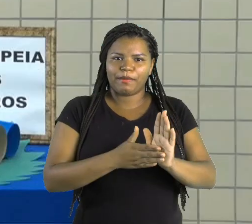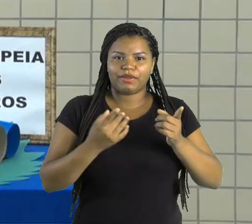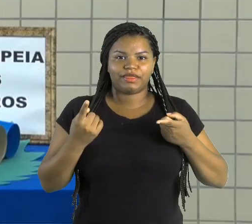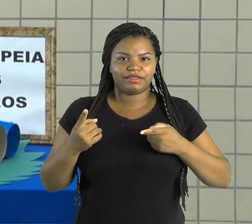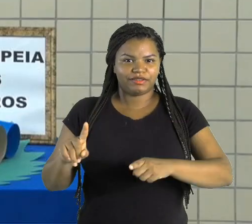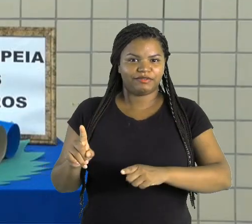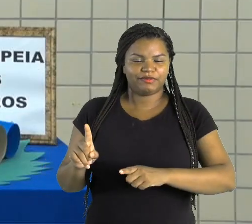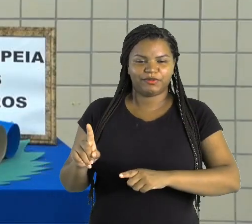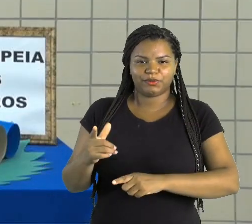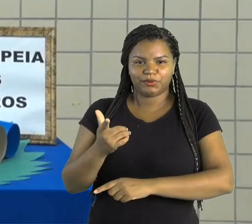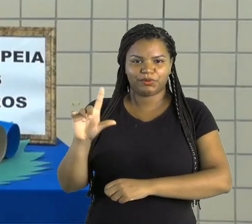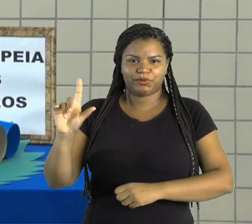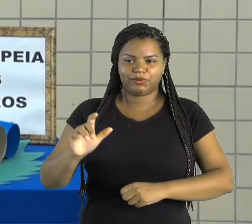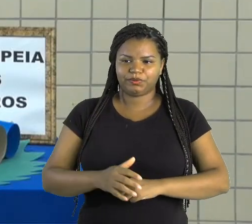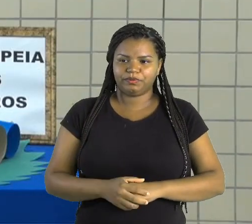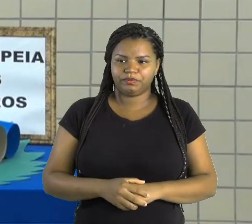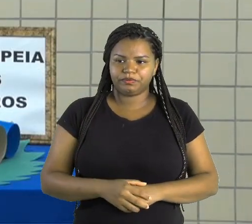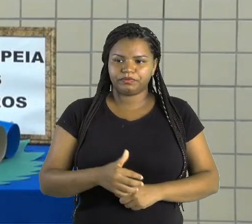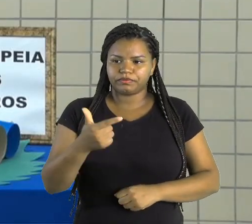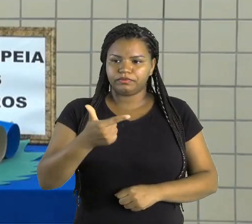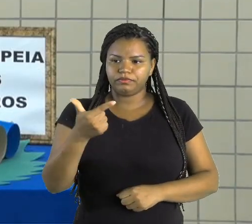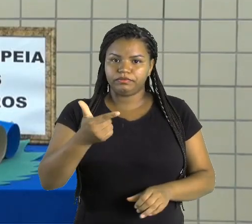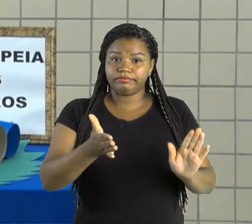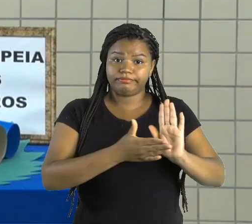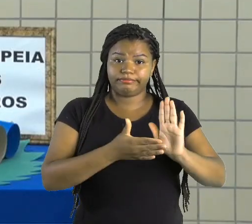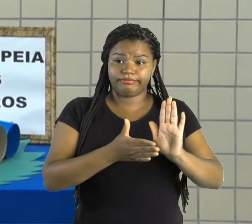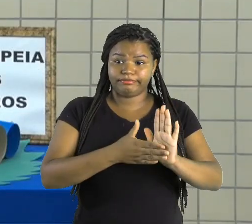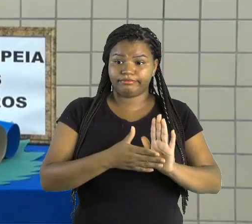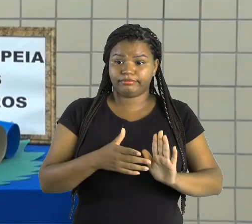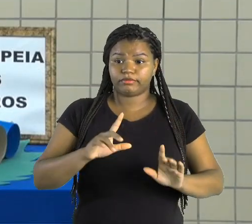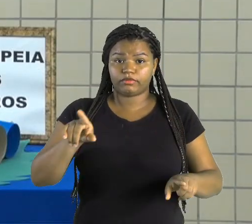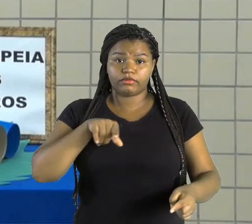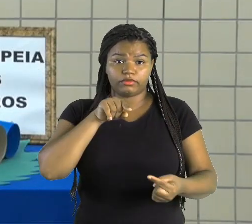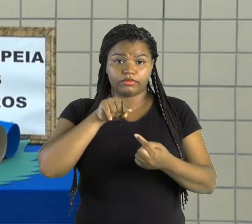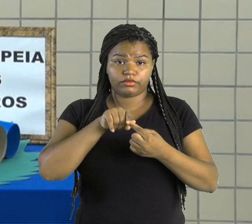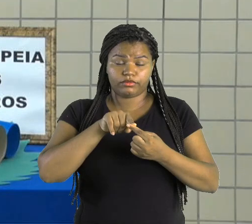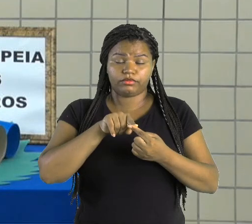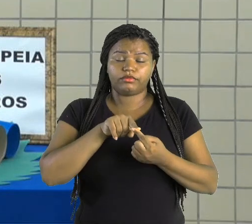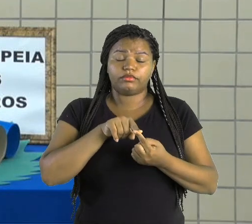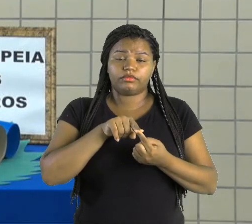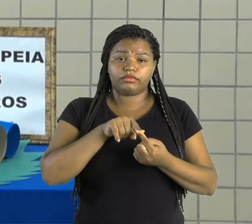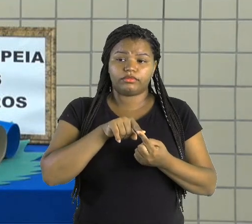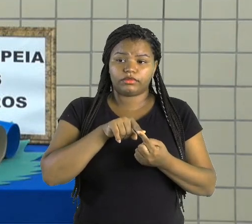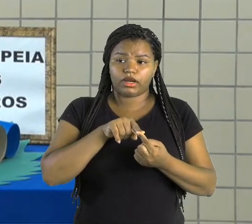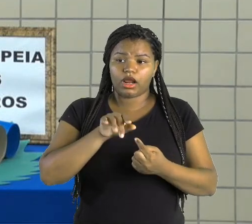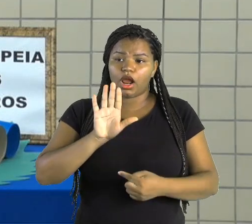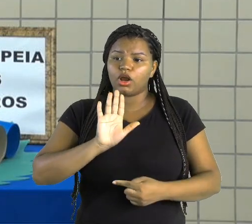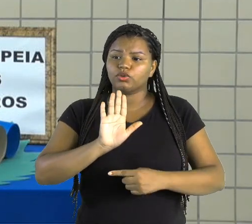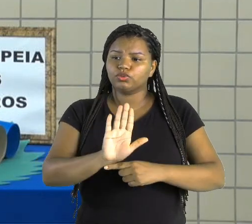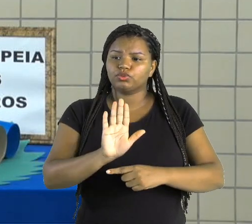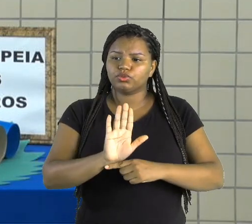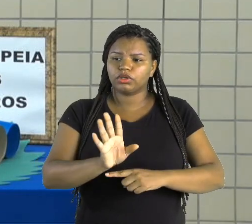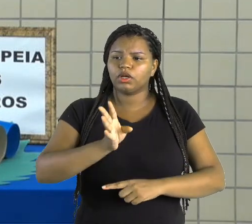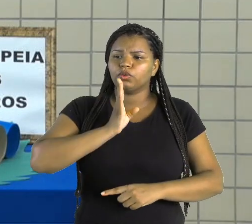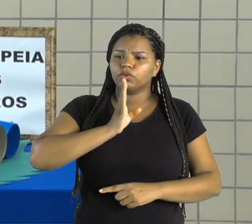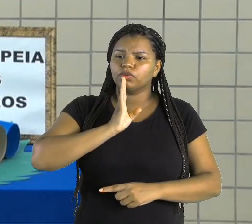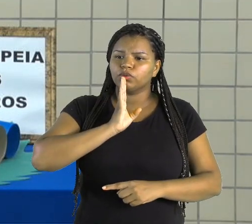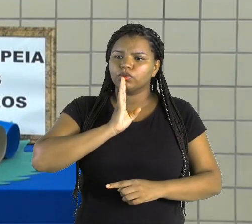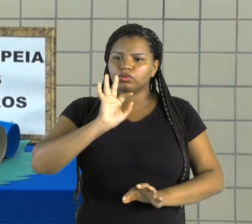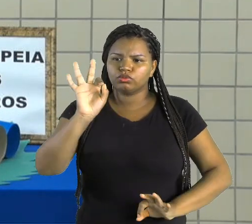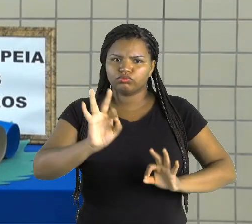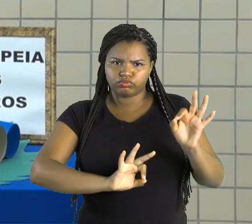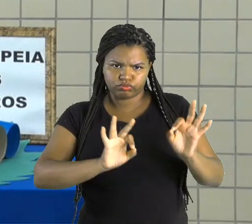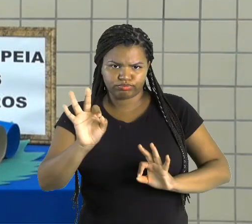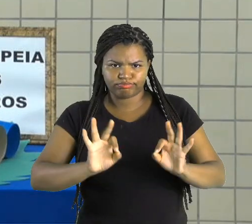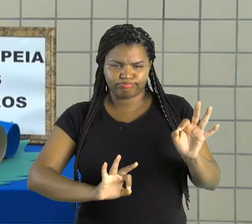elas. Nessa nossa segunda proposta, ela tem como objetivo ajudar no conhecimento